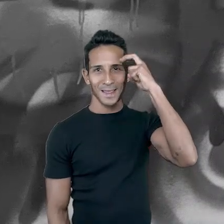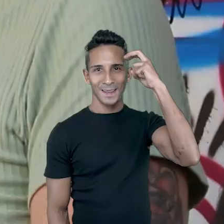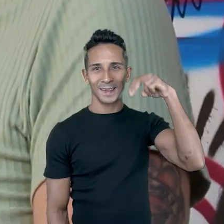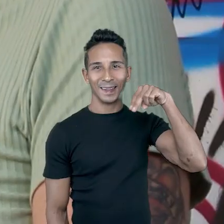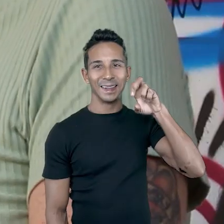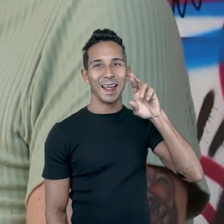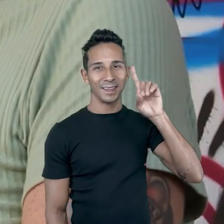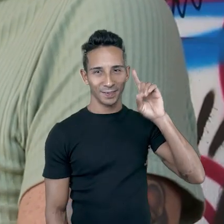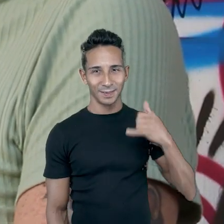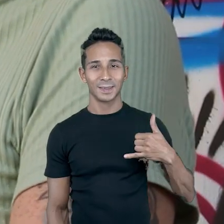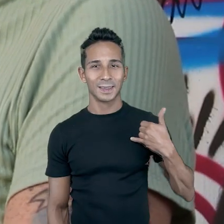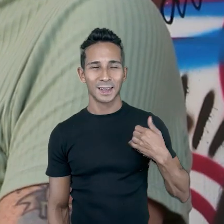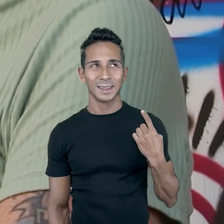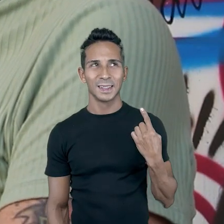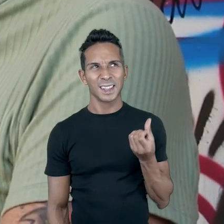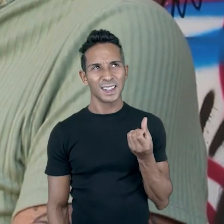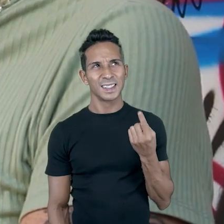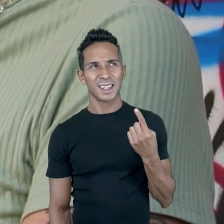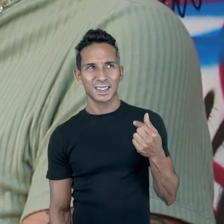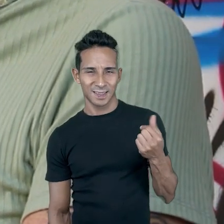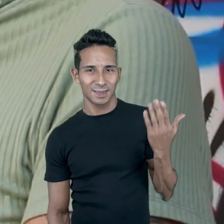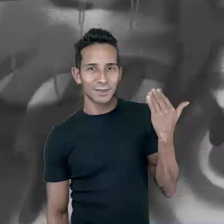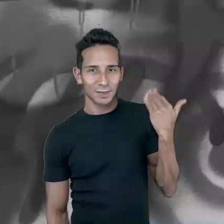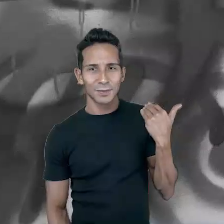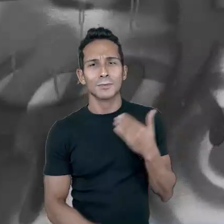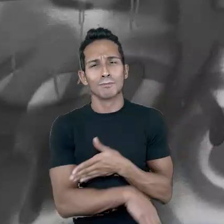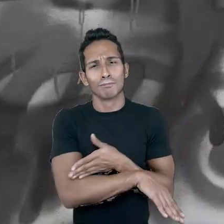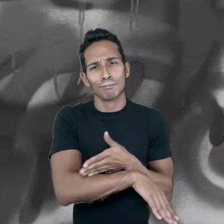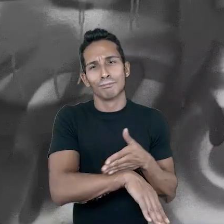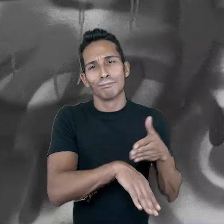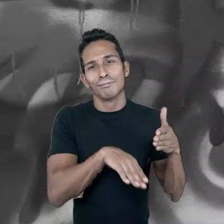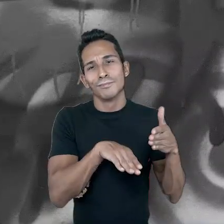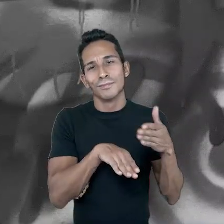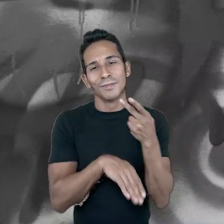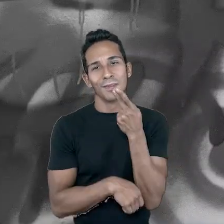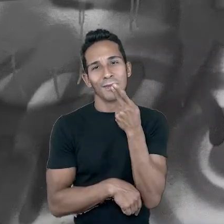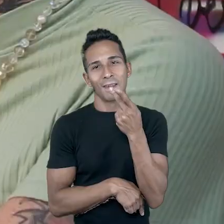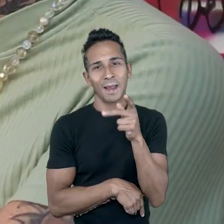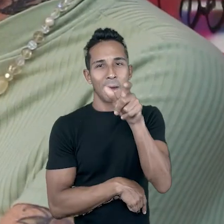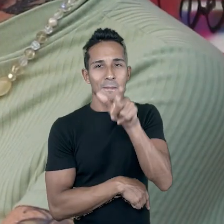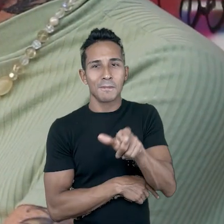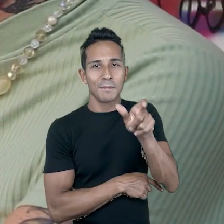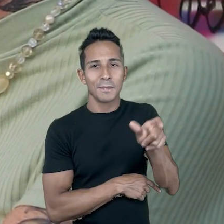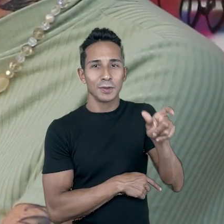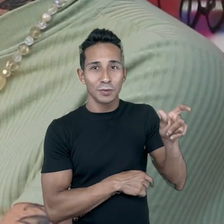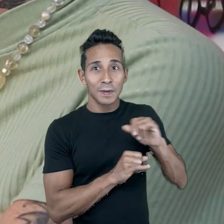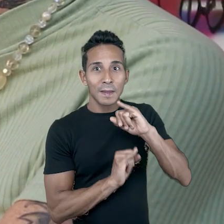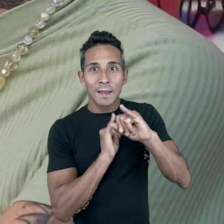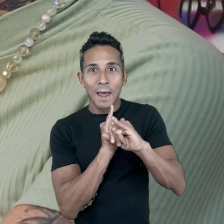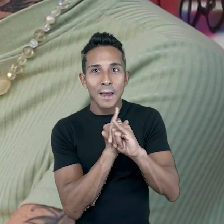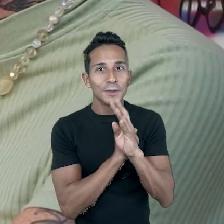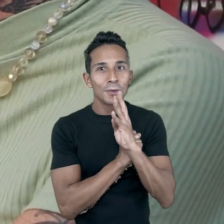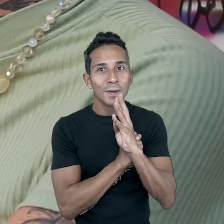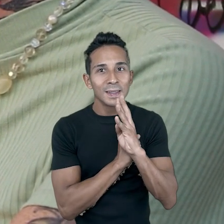fui nerd. Quando eu tinha 16, 17, nessa época tinha essa moda, né? Das pessoas chamarem